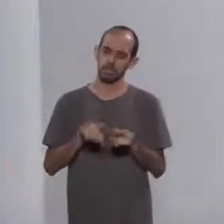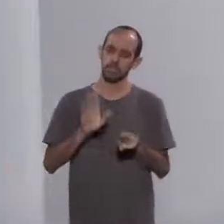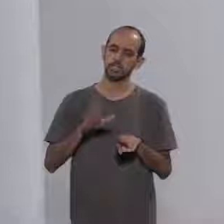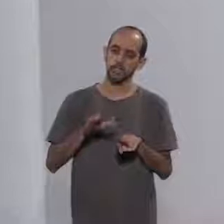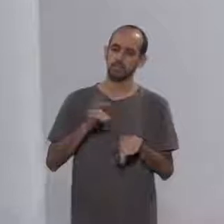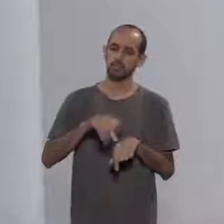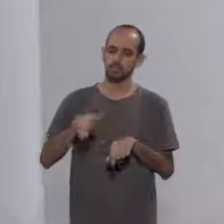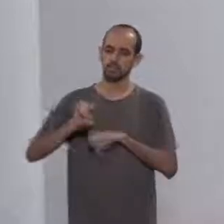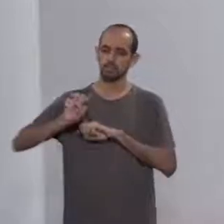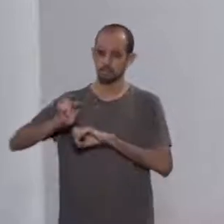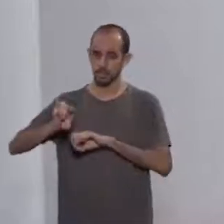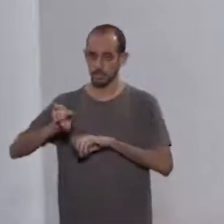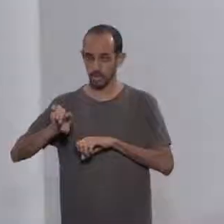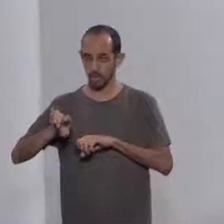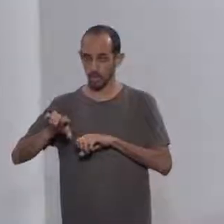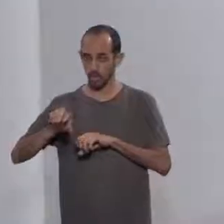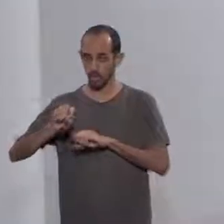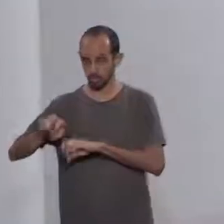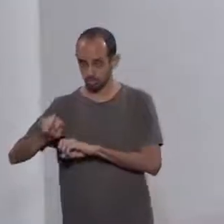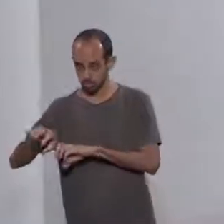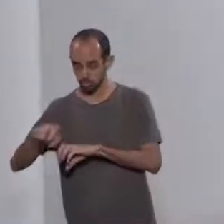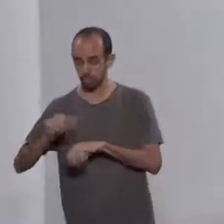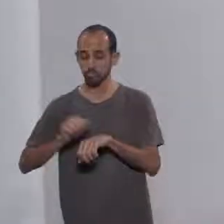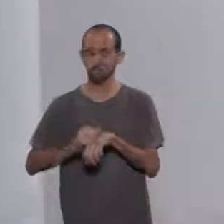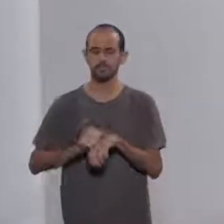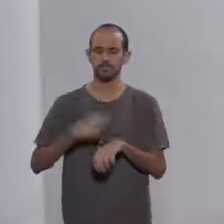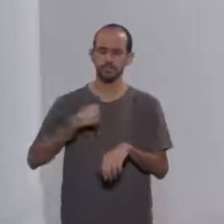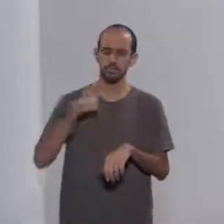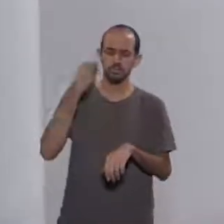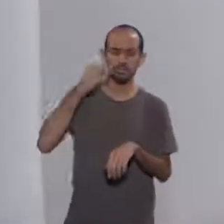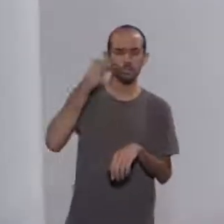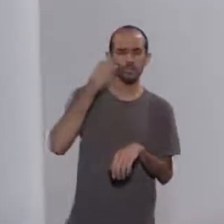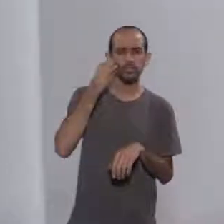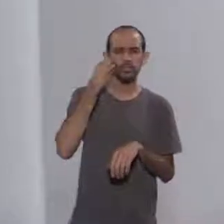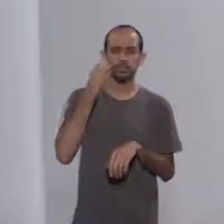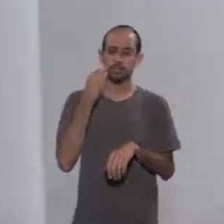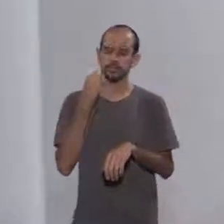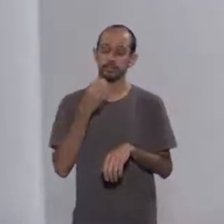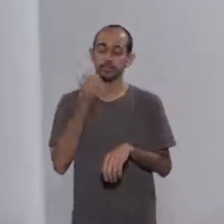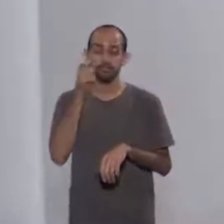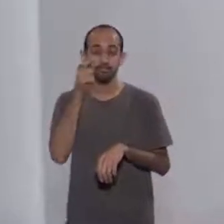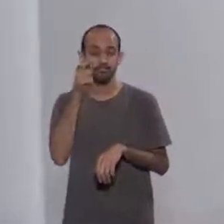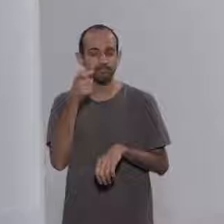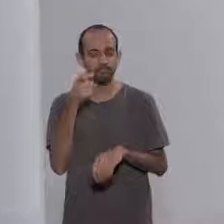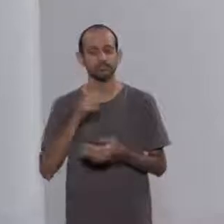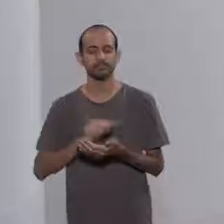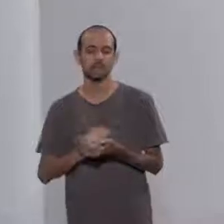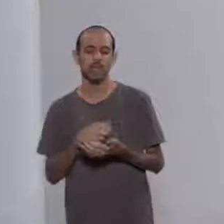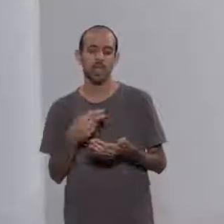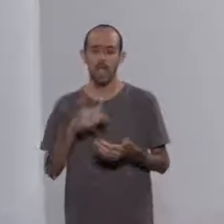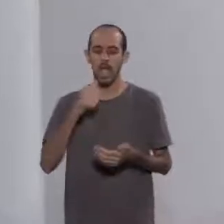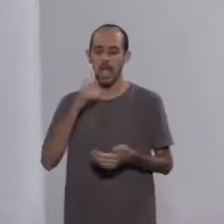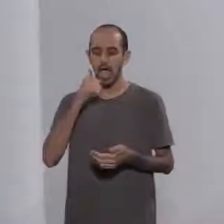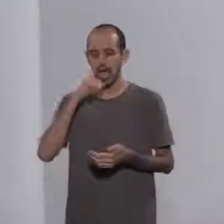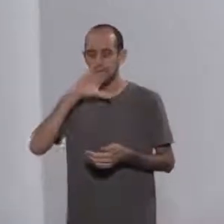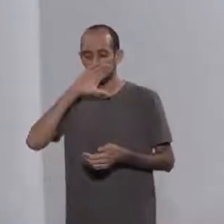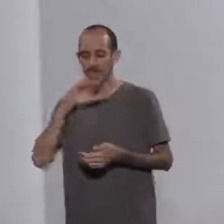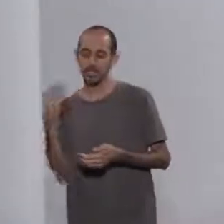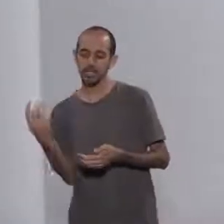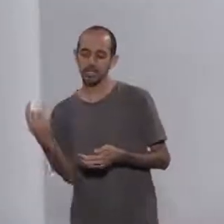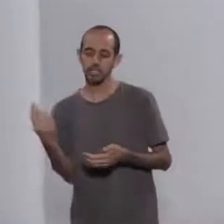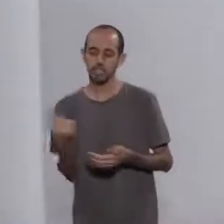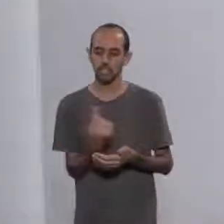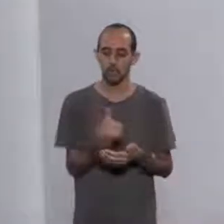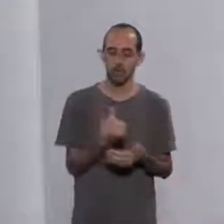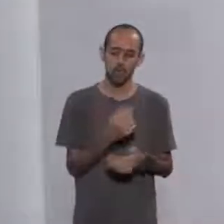educação especial, eu tive uma experiência muito interessante. Eu recebi um aluno que a mãe chegou com diversas questões,